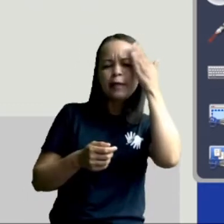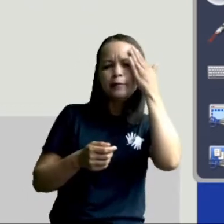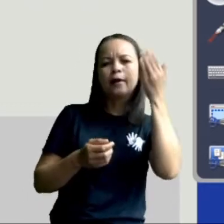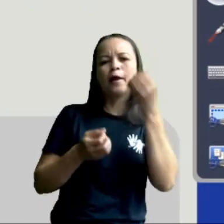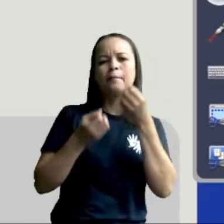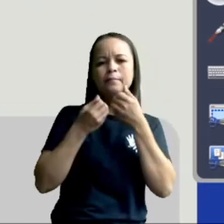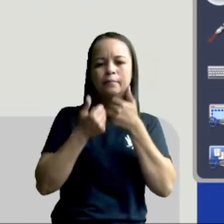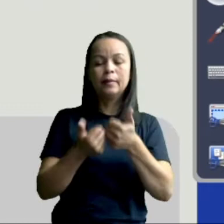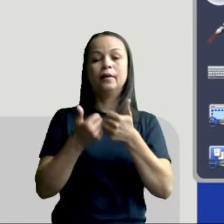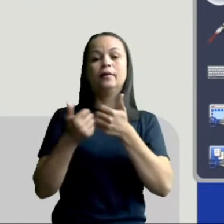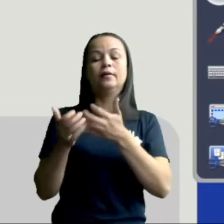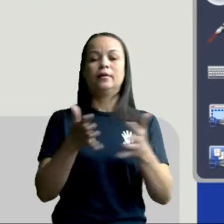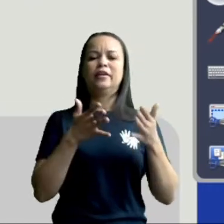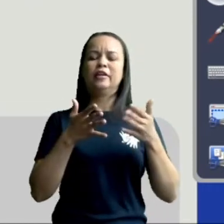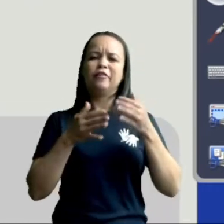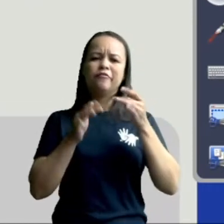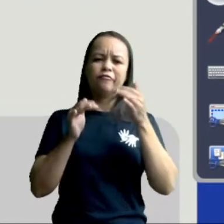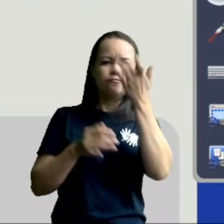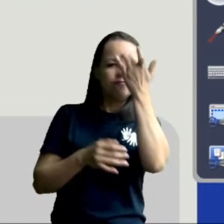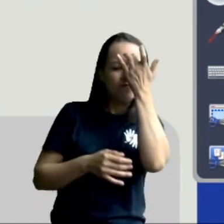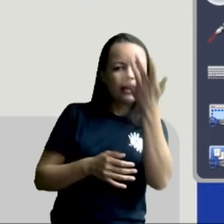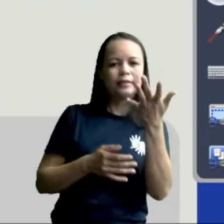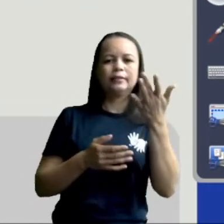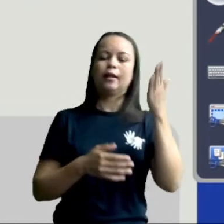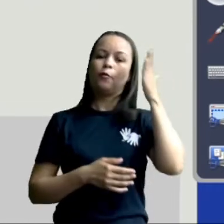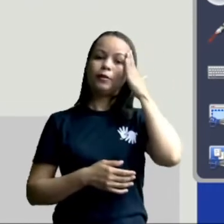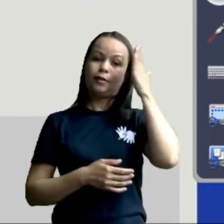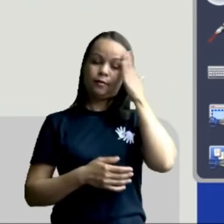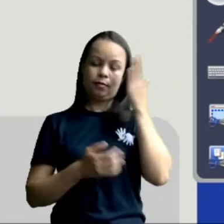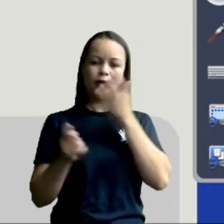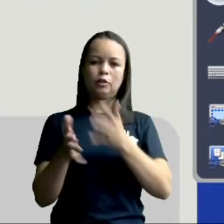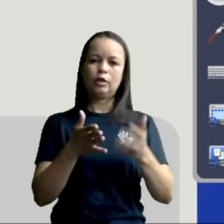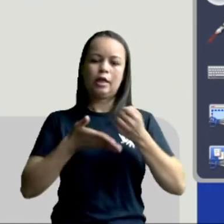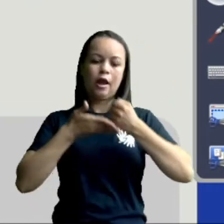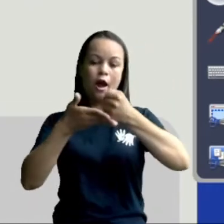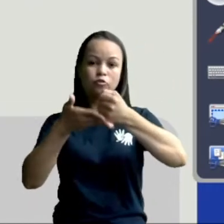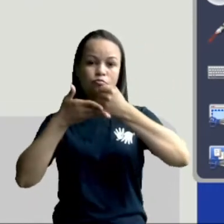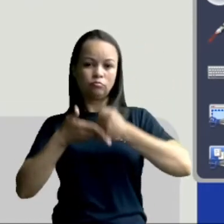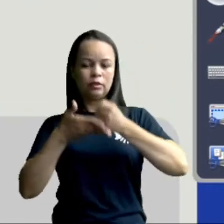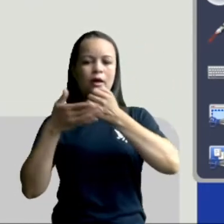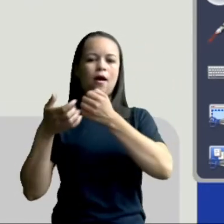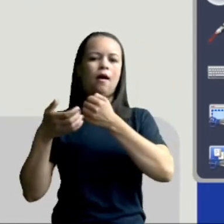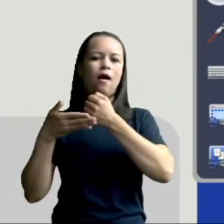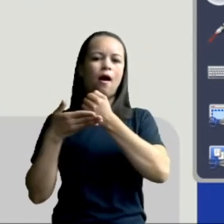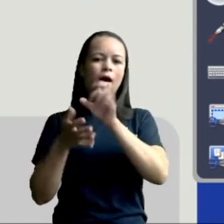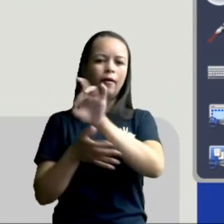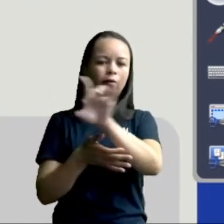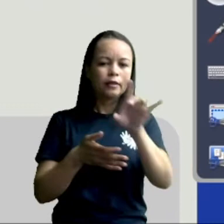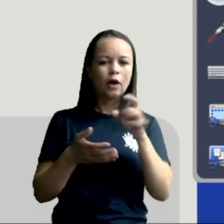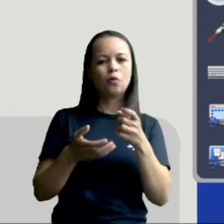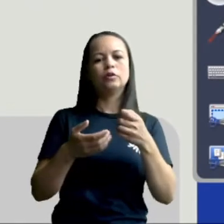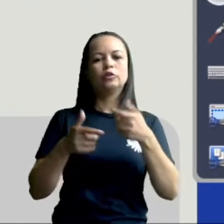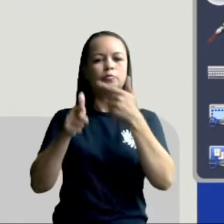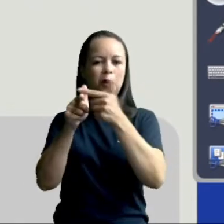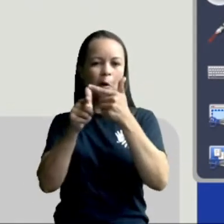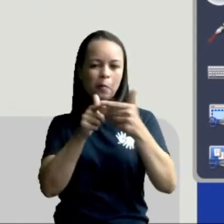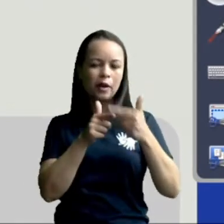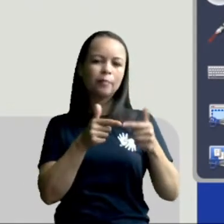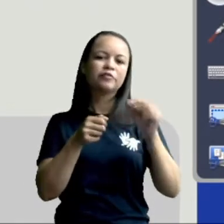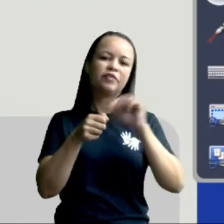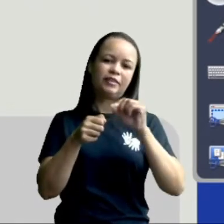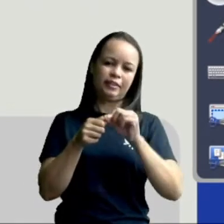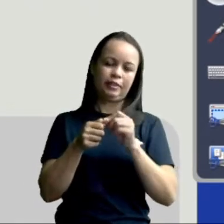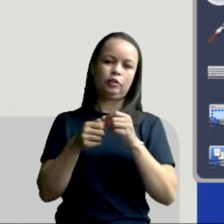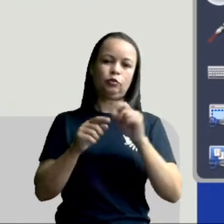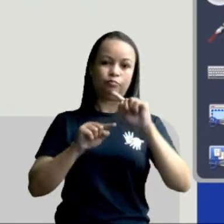para facilitar o entendimento e nos ajudar na resolução de problemas que faremos em breve. Então, como eu disse